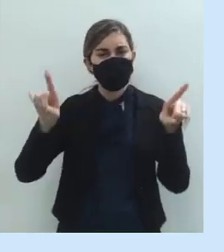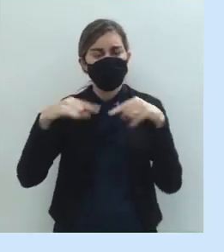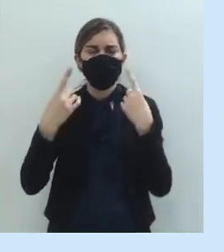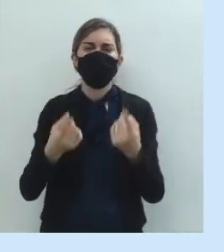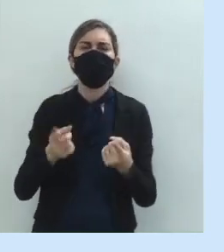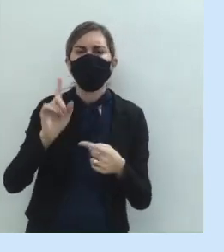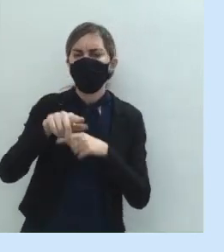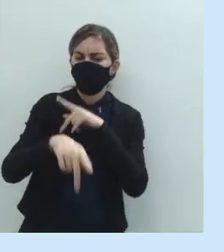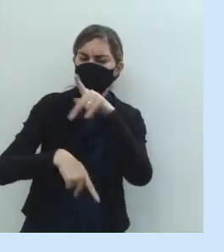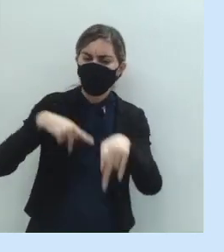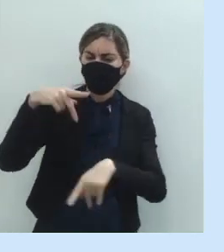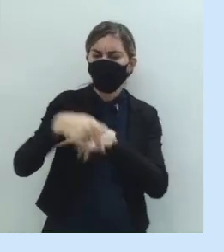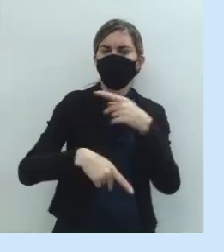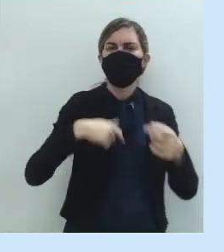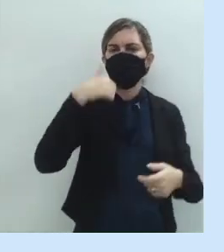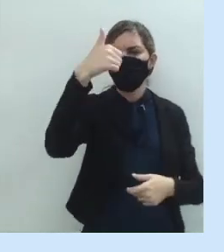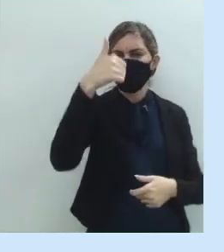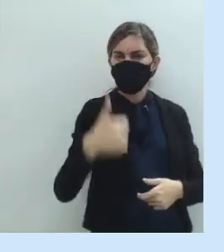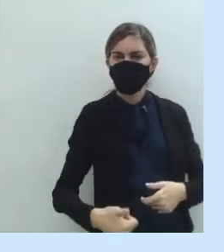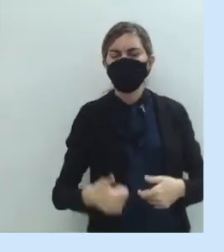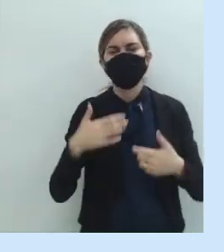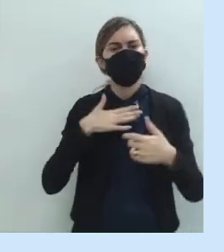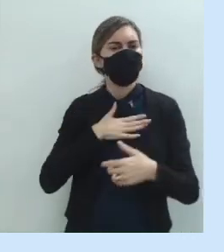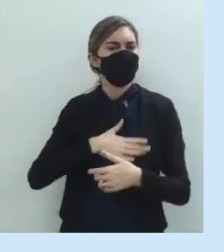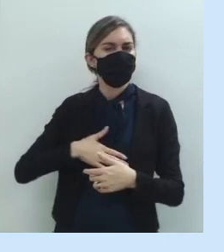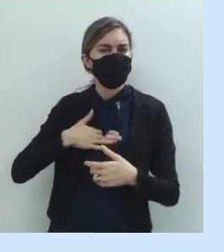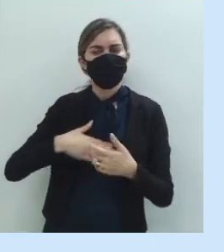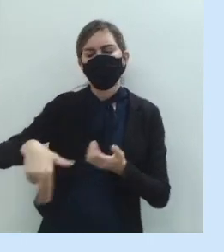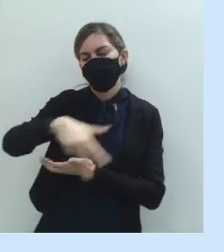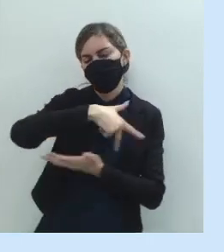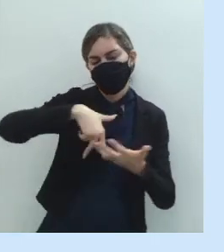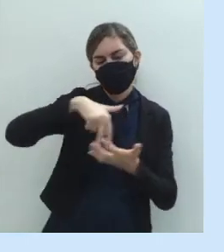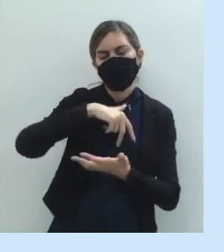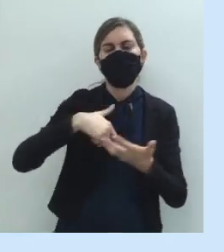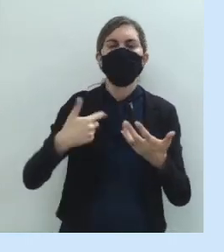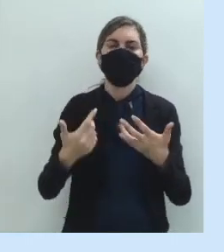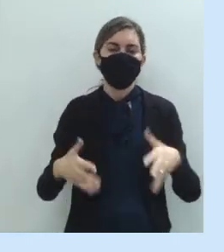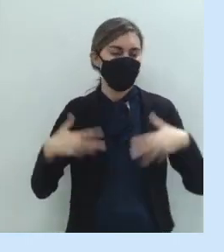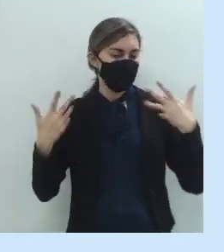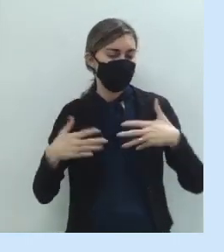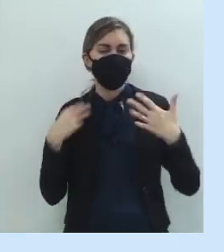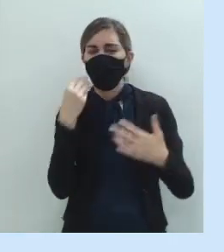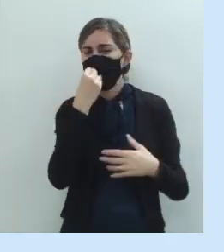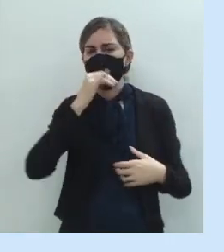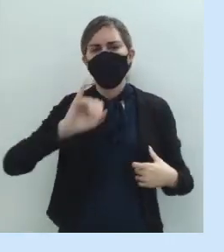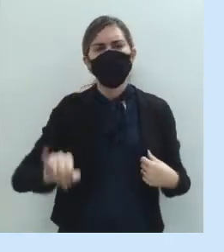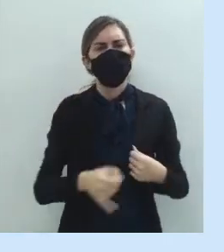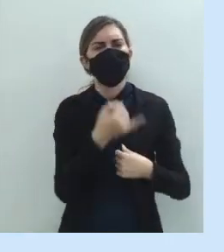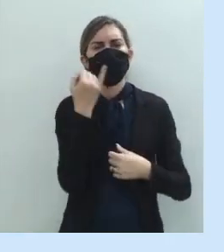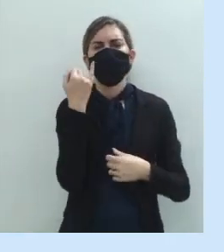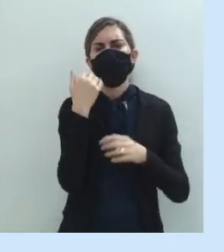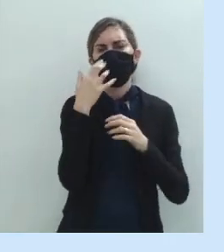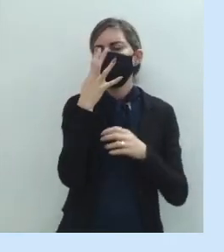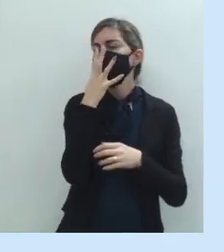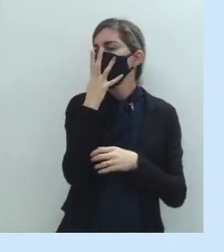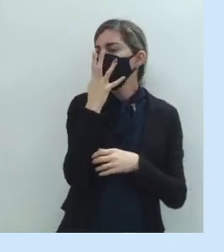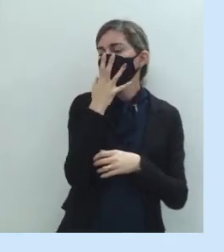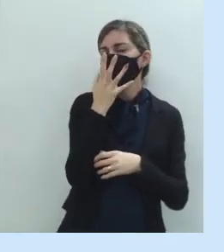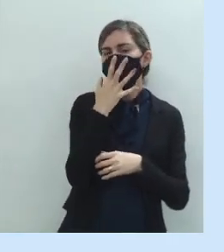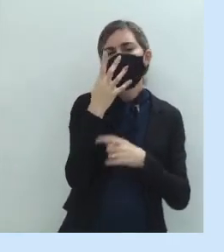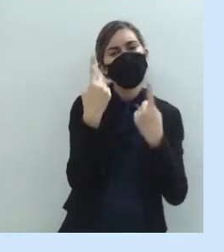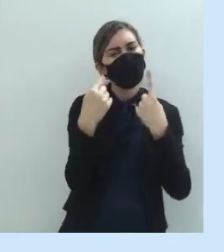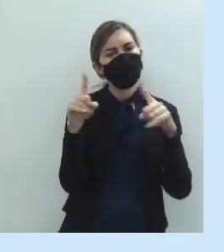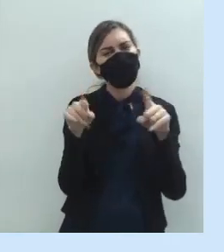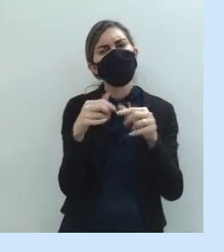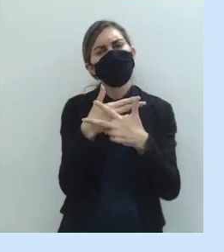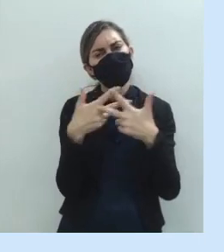O público curtia o show, dançava, se divertia e tinha também a oportunidade, né, de apreciar ali uma música